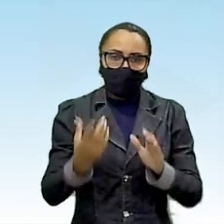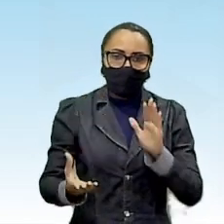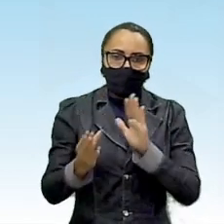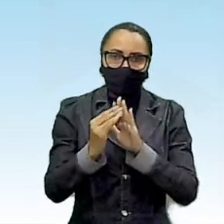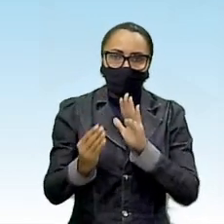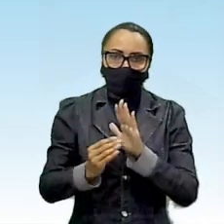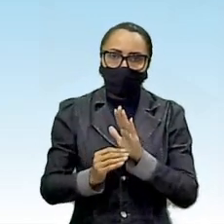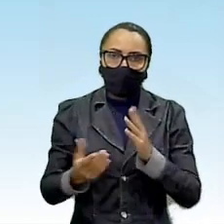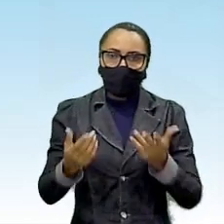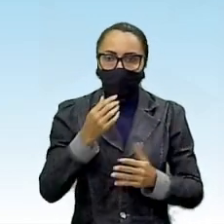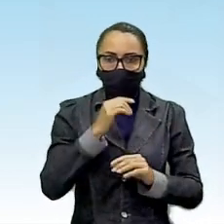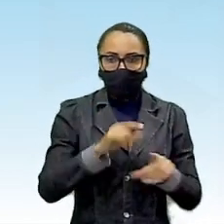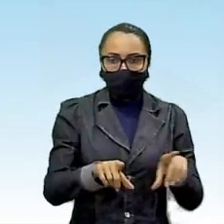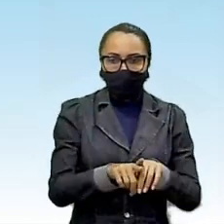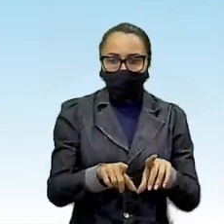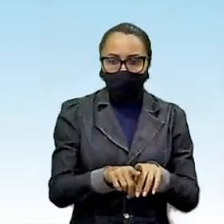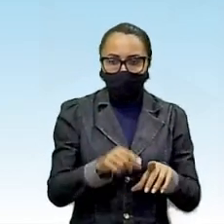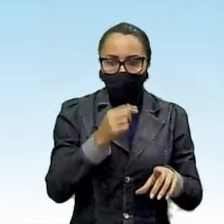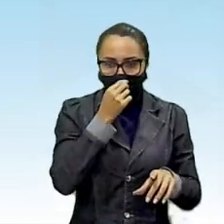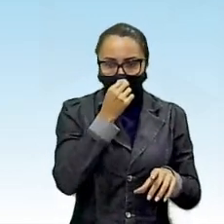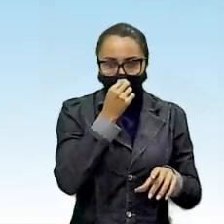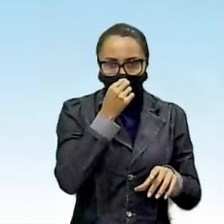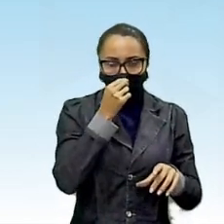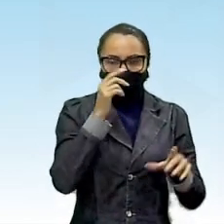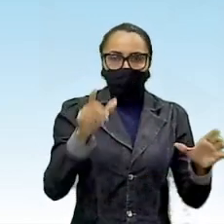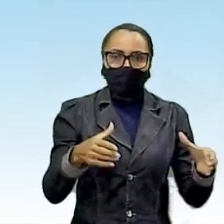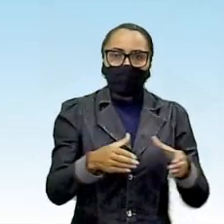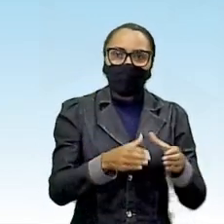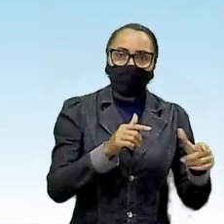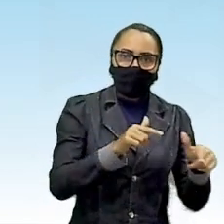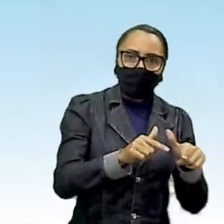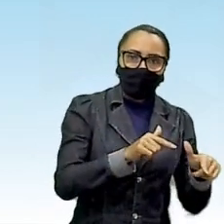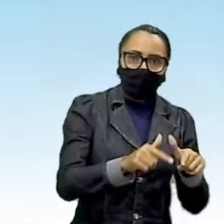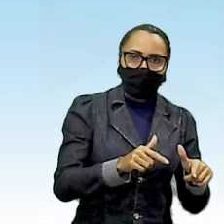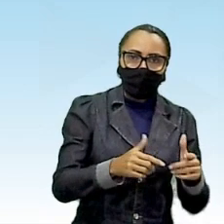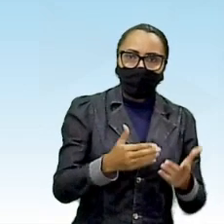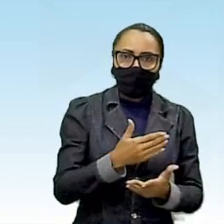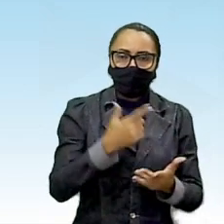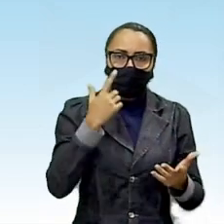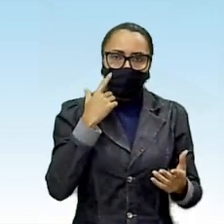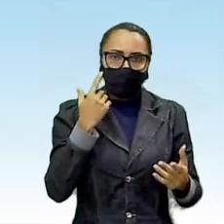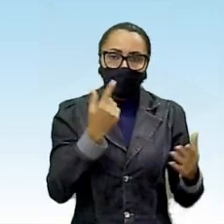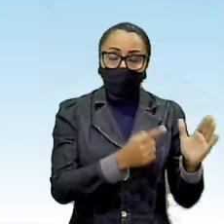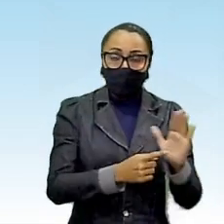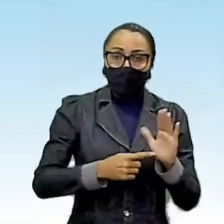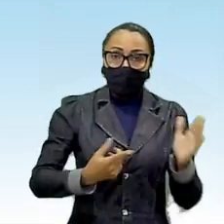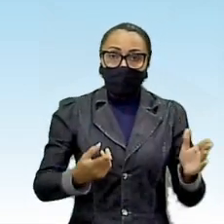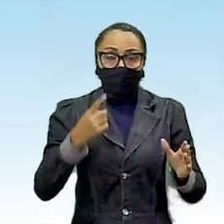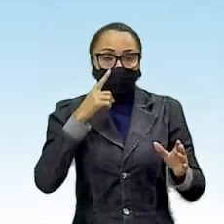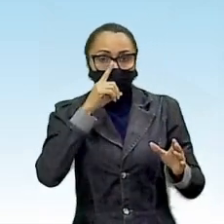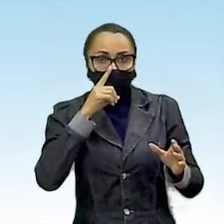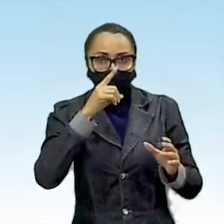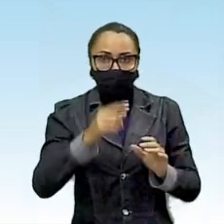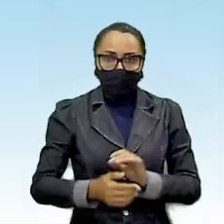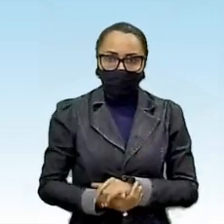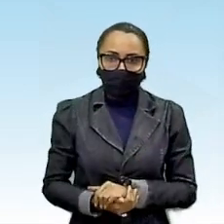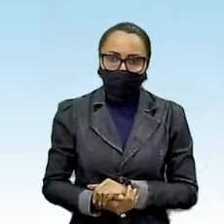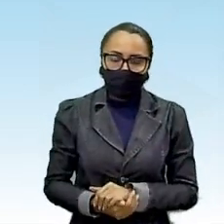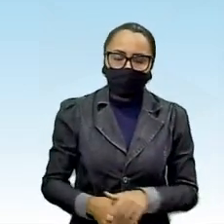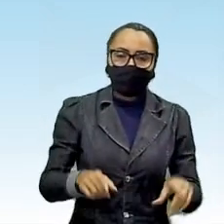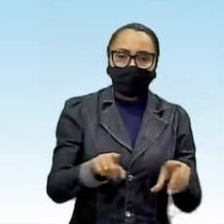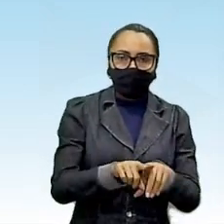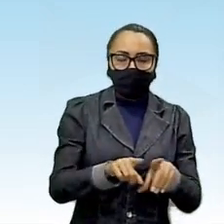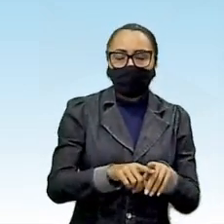de perigo, e também os grupos de trabalhadores que são expostos a esse perigo. E também deve ser feita